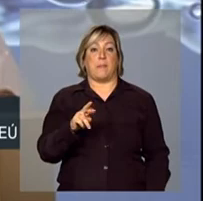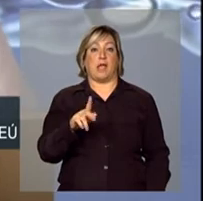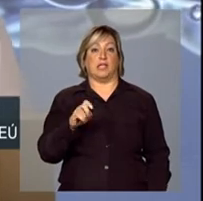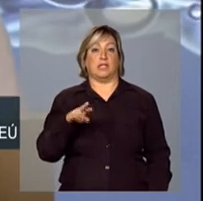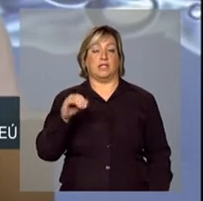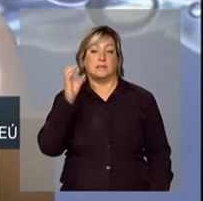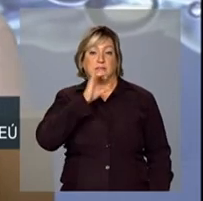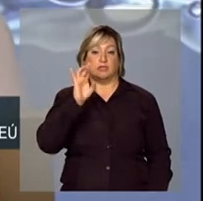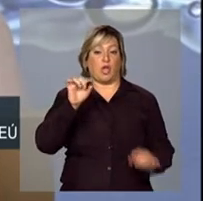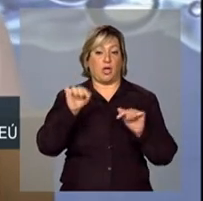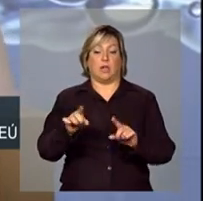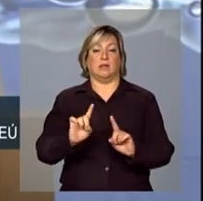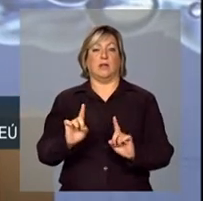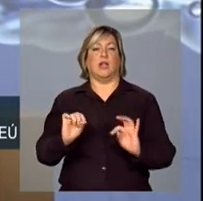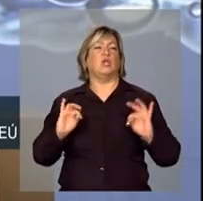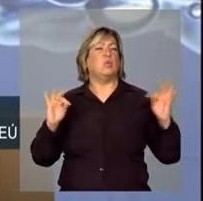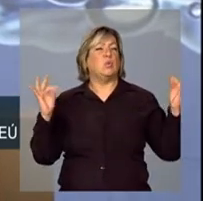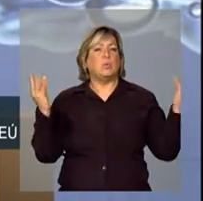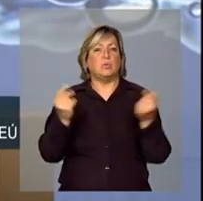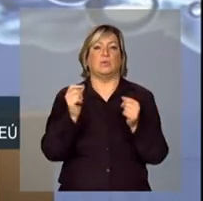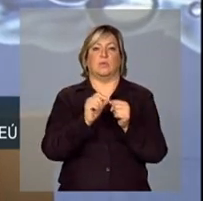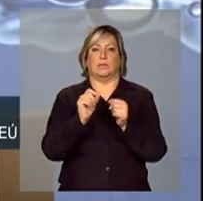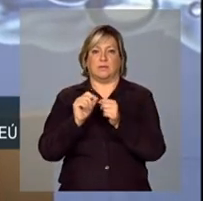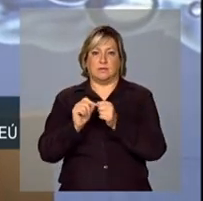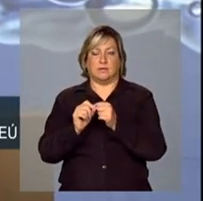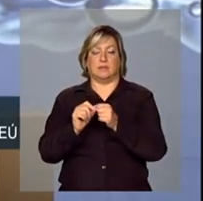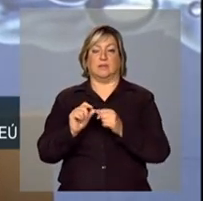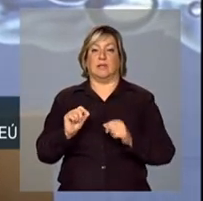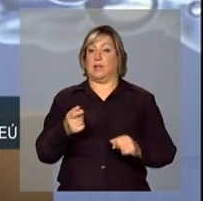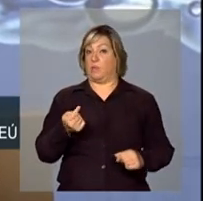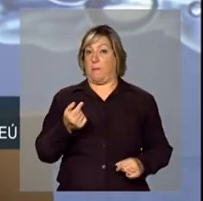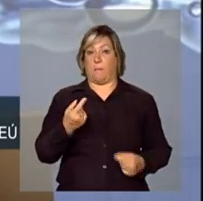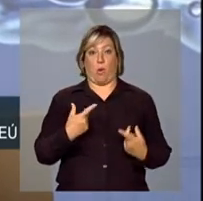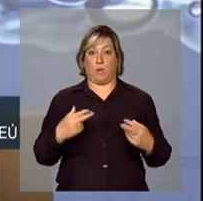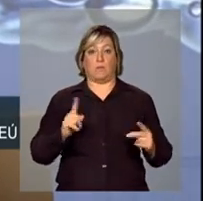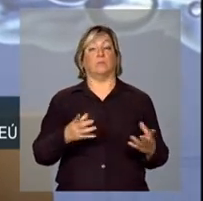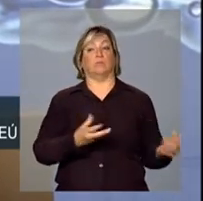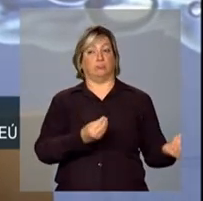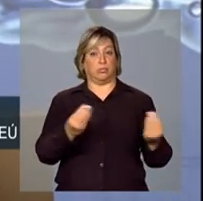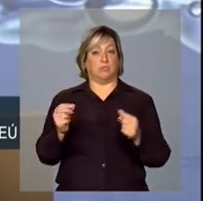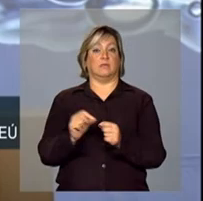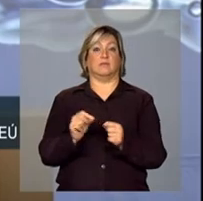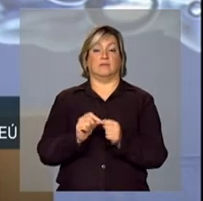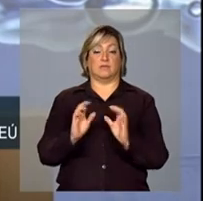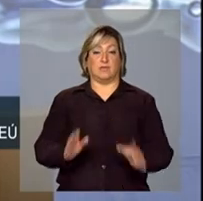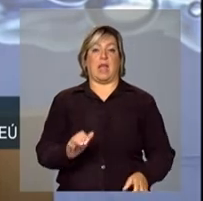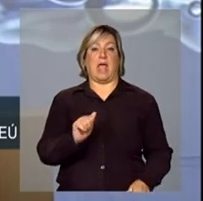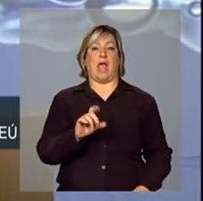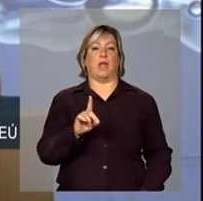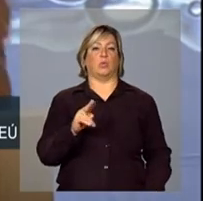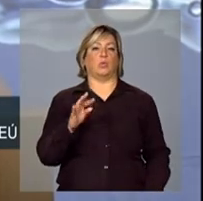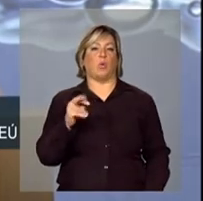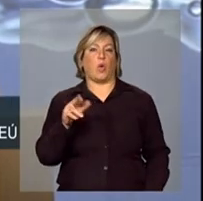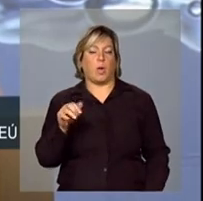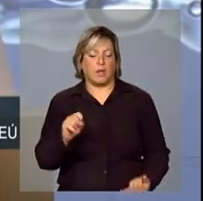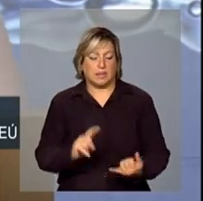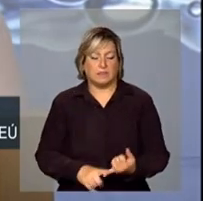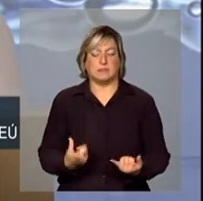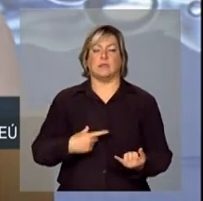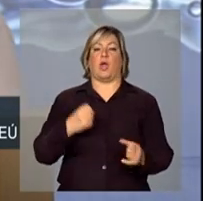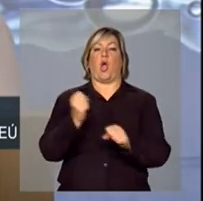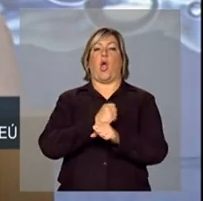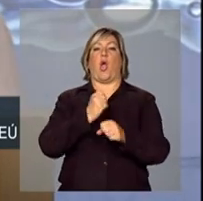de articular tudo o que está sendo feito. E não é pouco que está sendo feito. Um conjunto de adutoras, um conjunto de obras